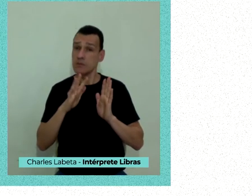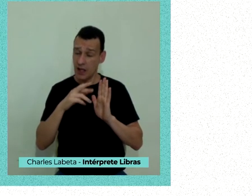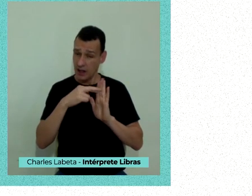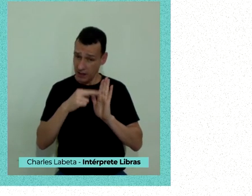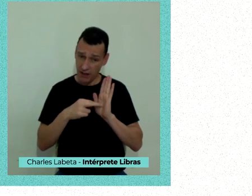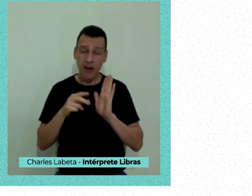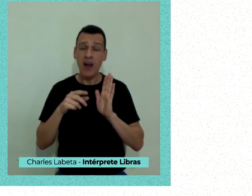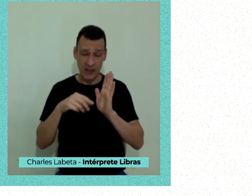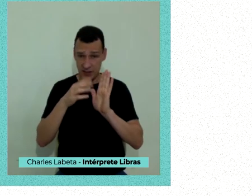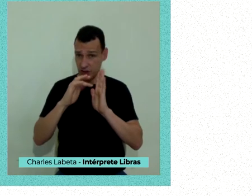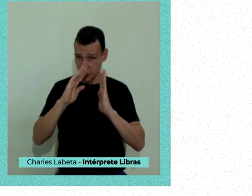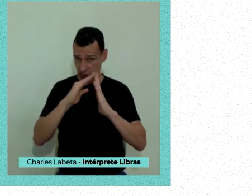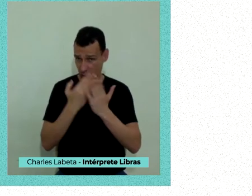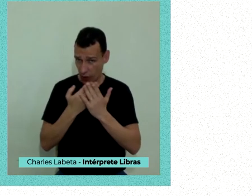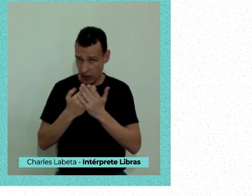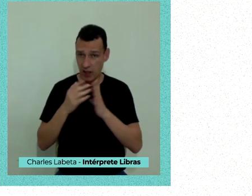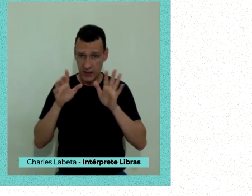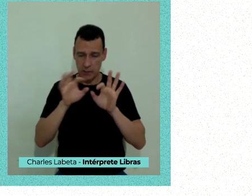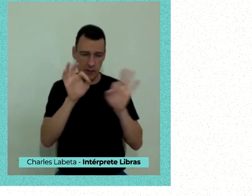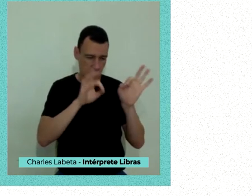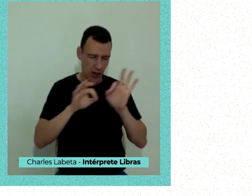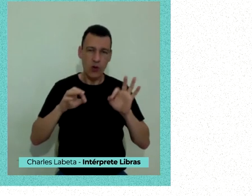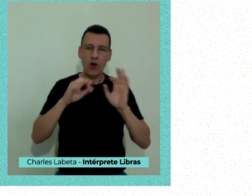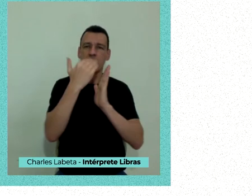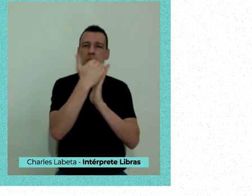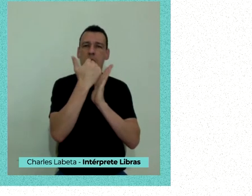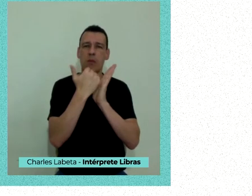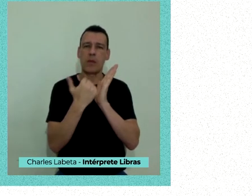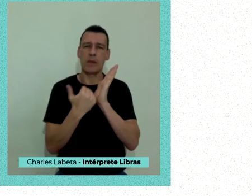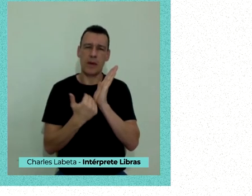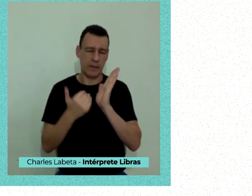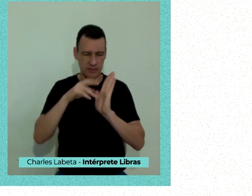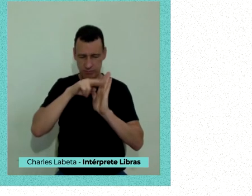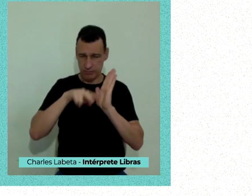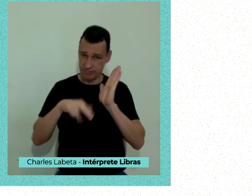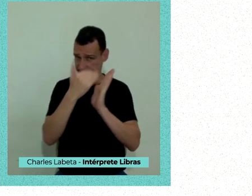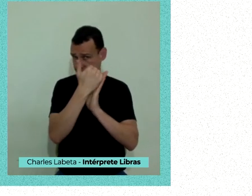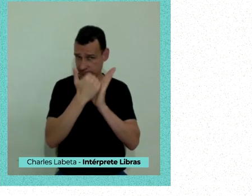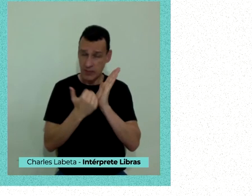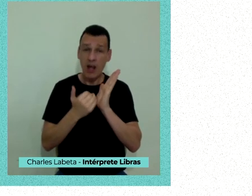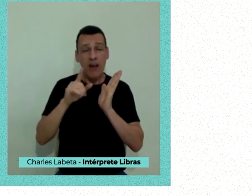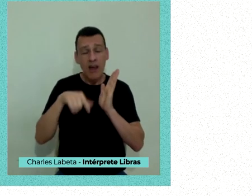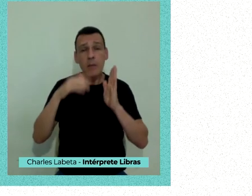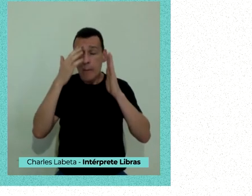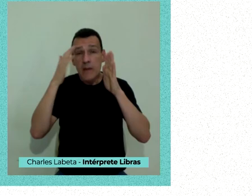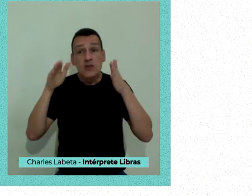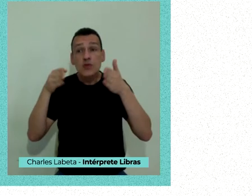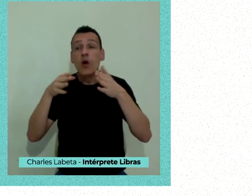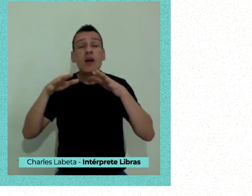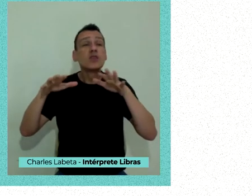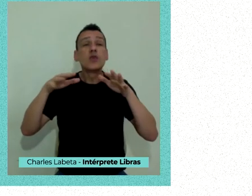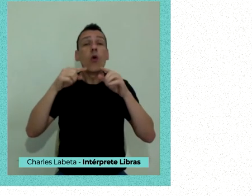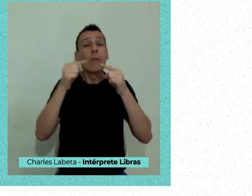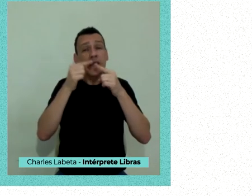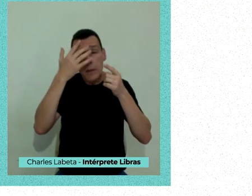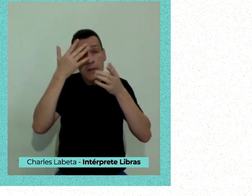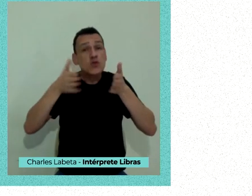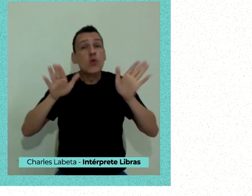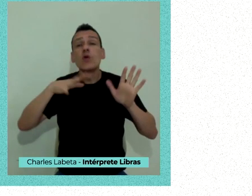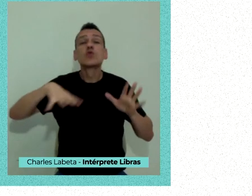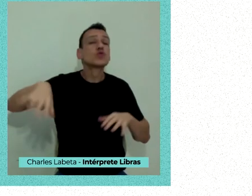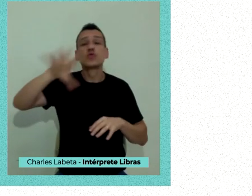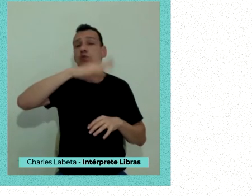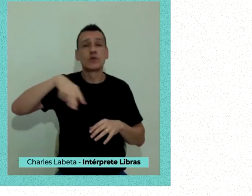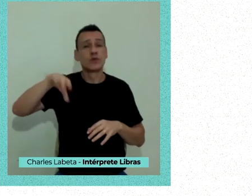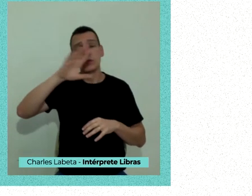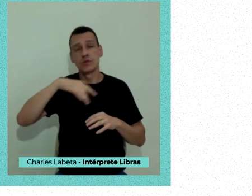pensado para aquela média mítica e a rigidez ou a falta de flexibilidade. Num planejamento